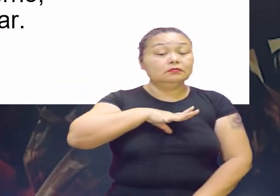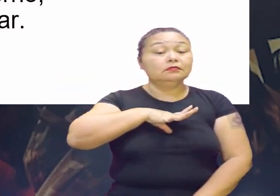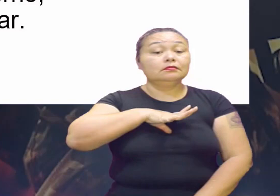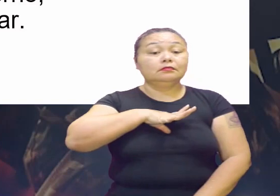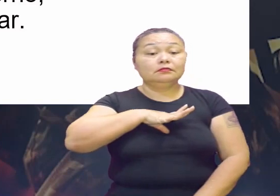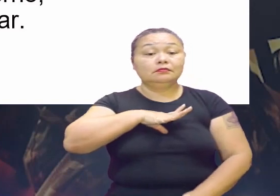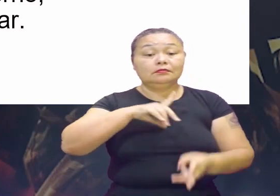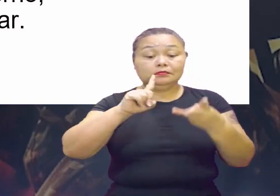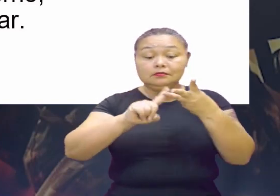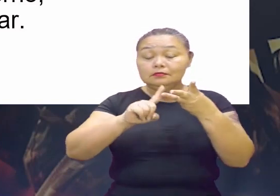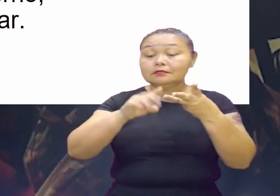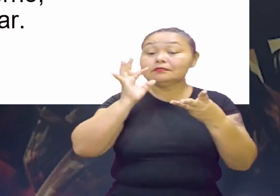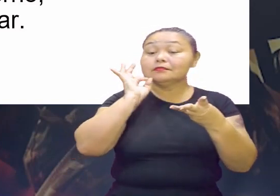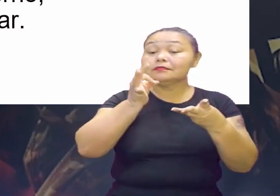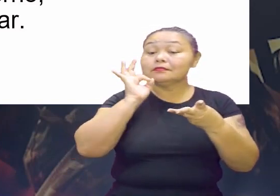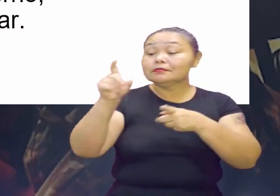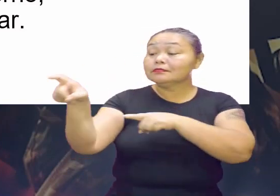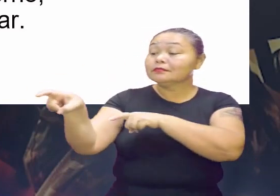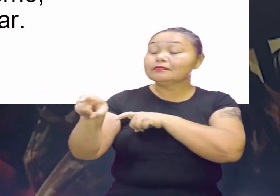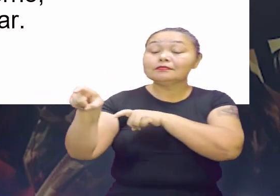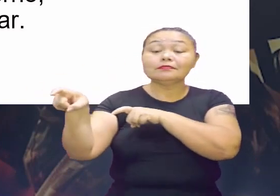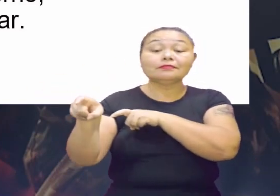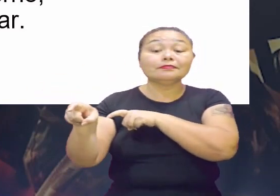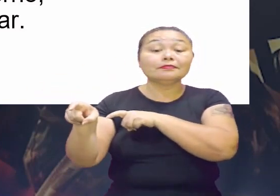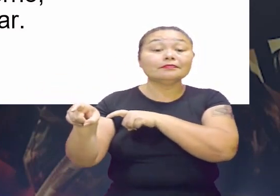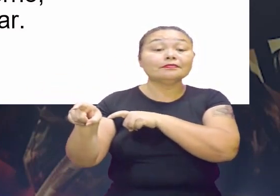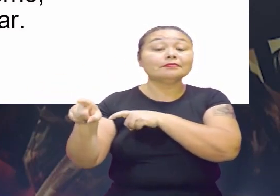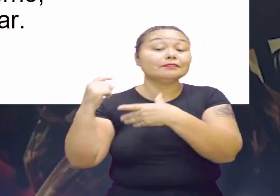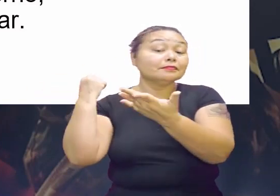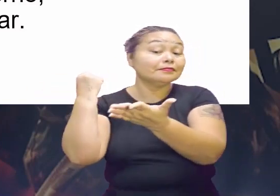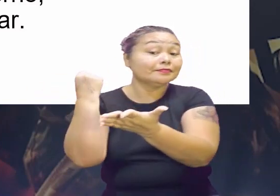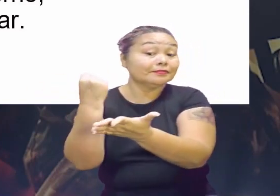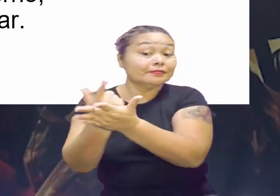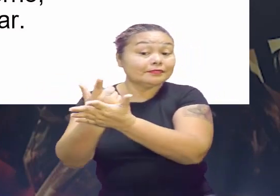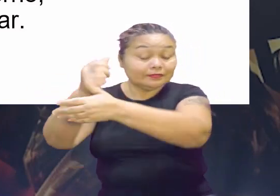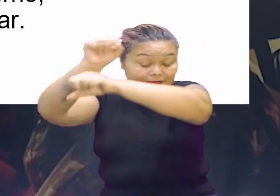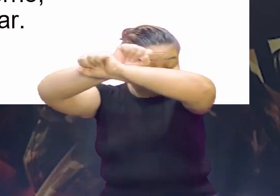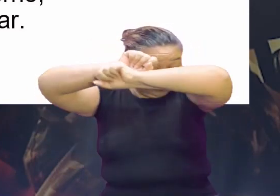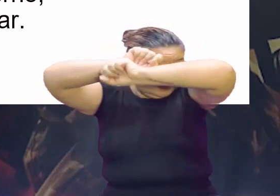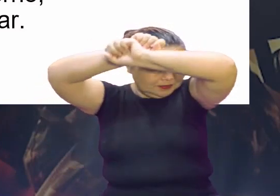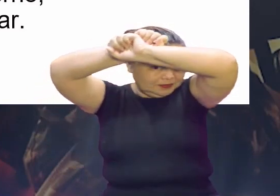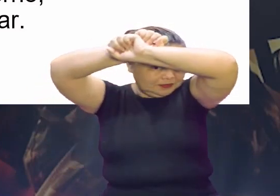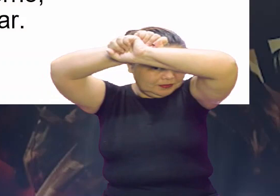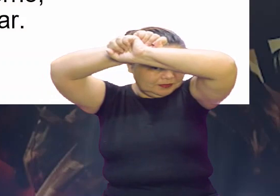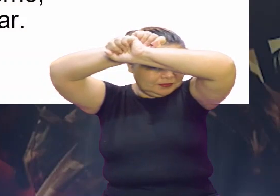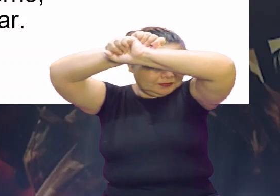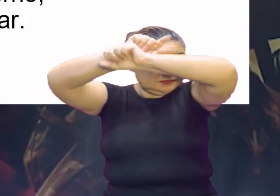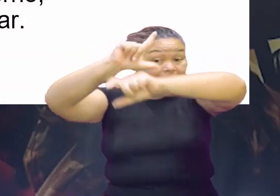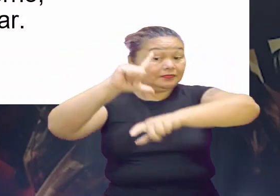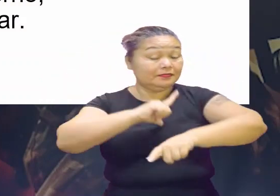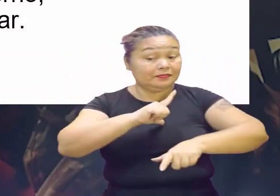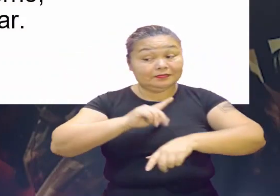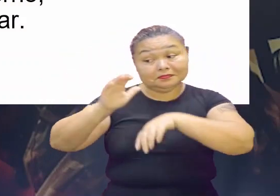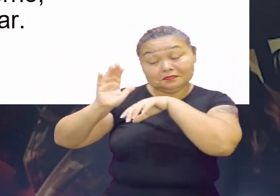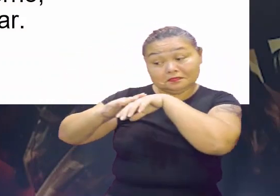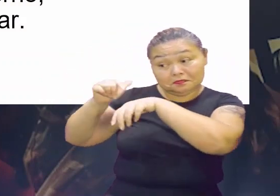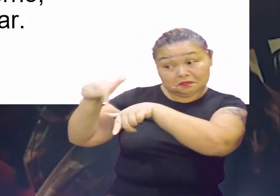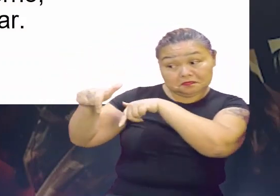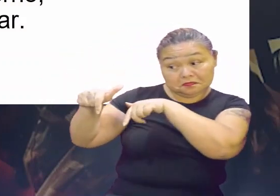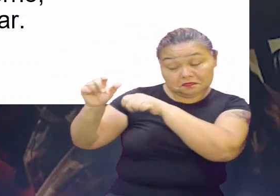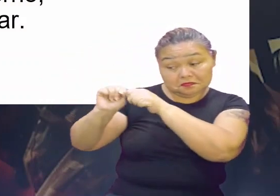tenho os cafeicultores, que compravam escravos, tinha mão de obra